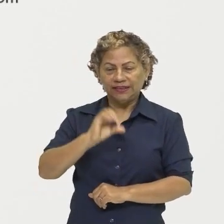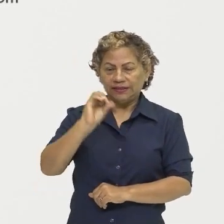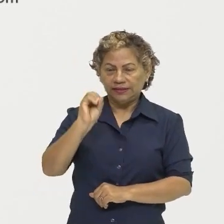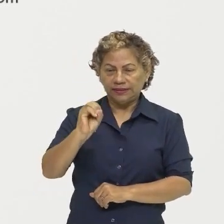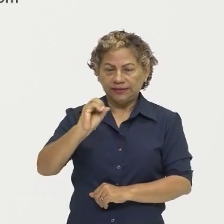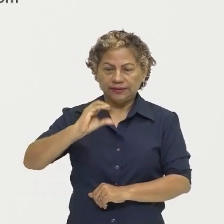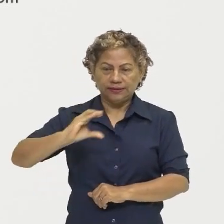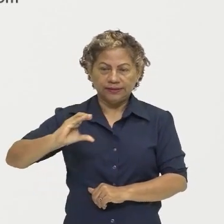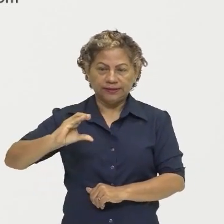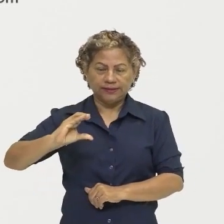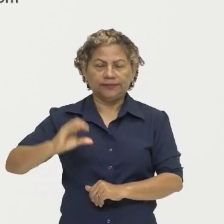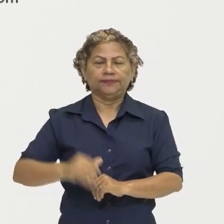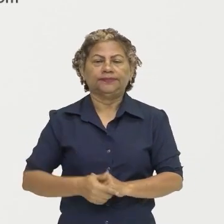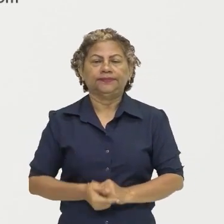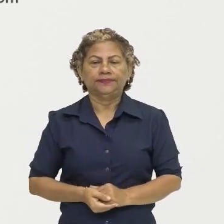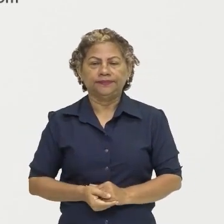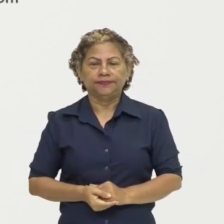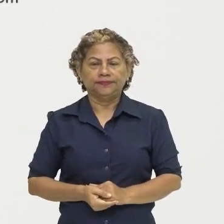30